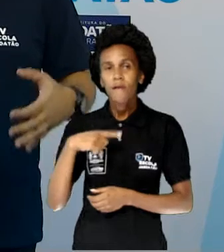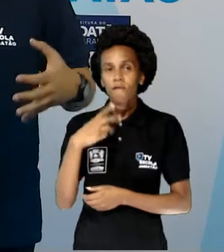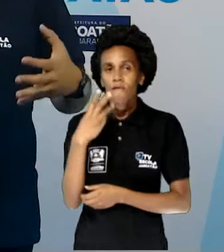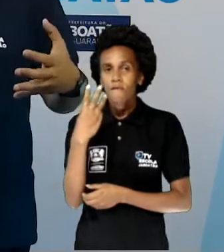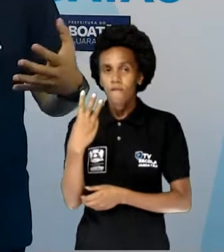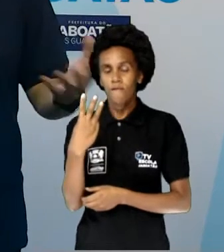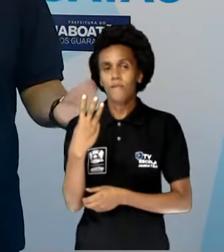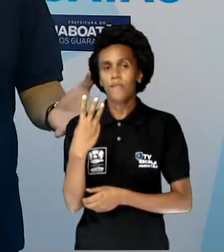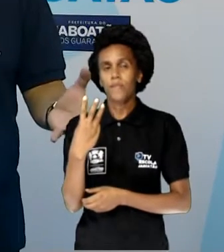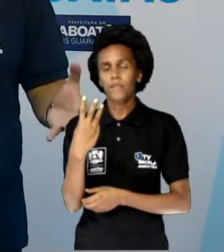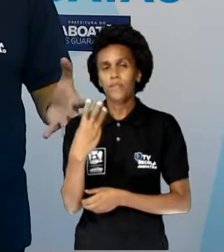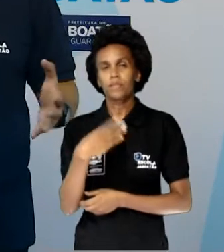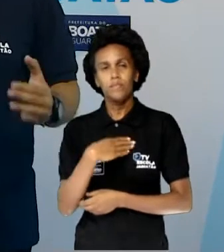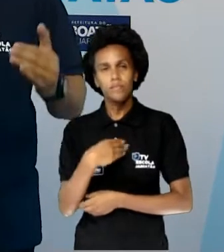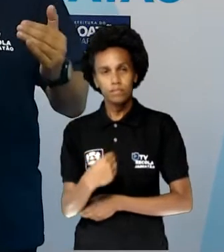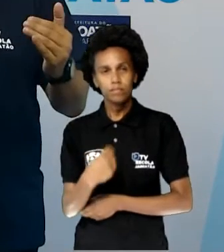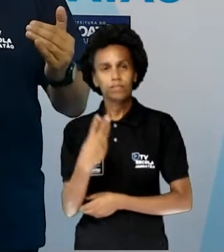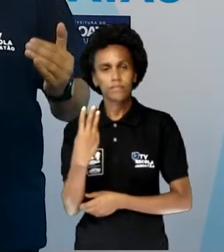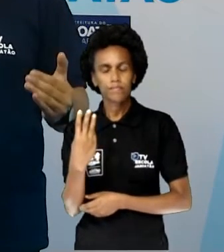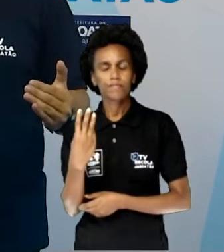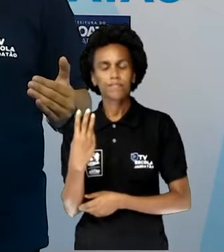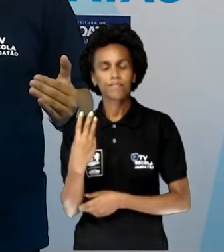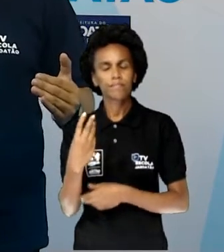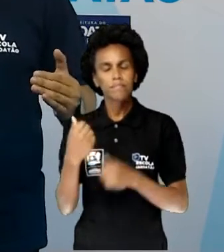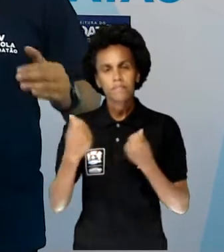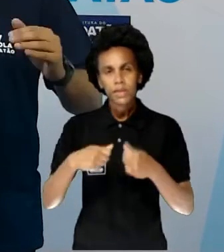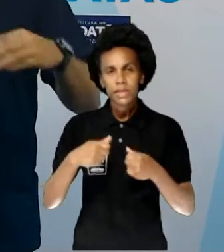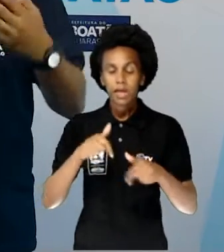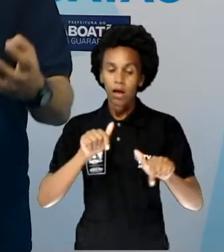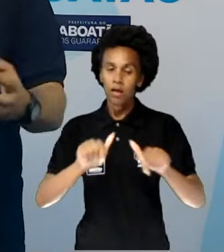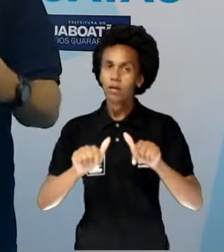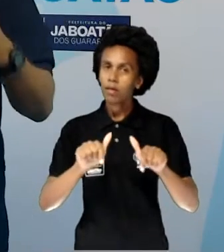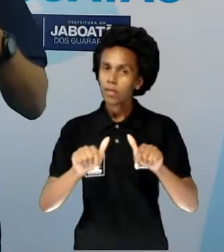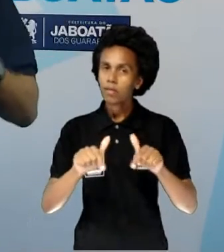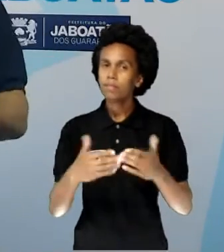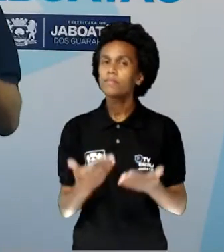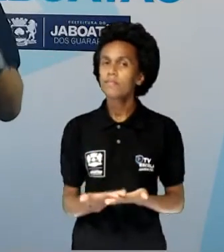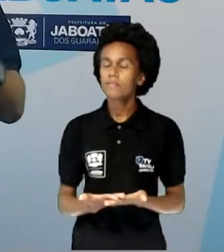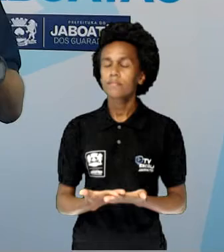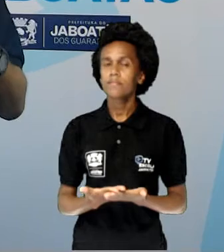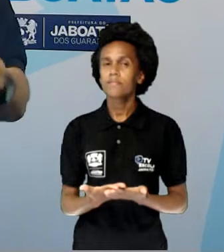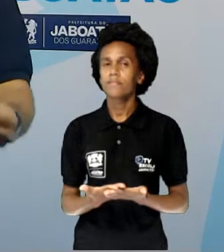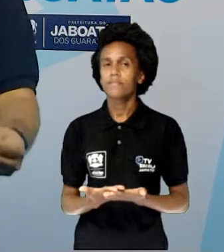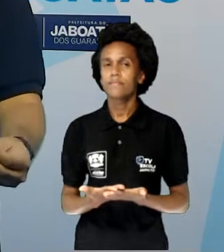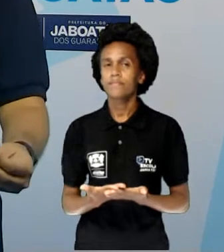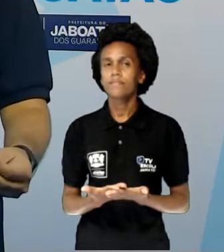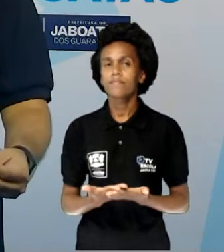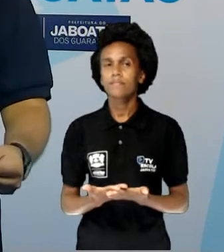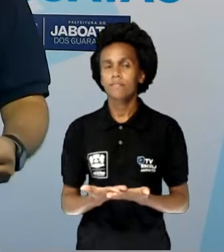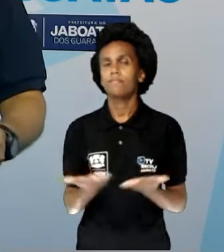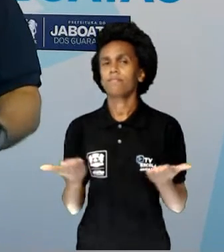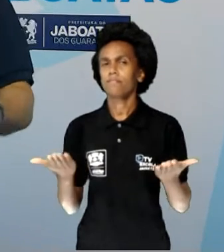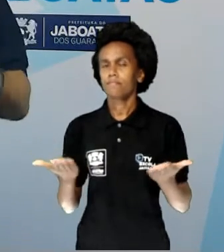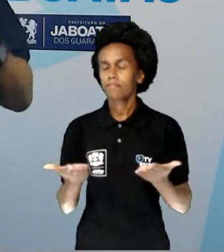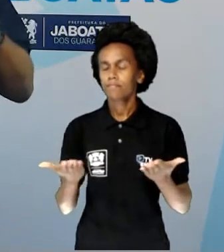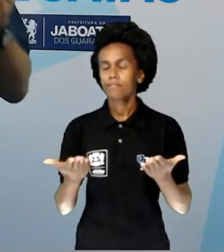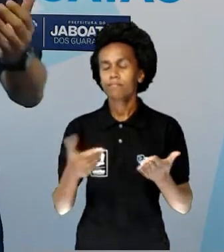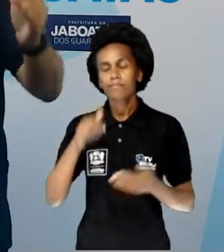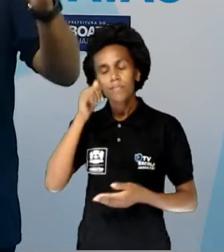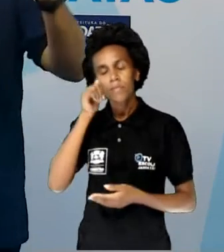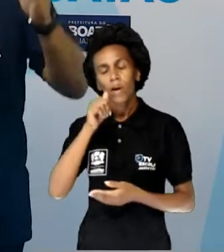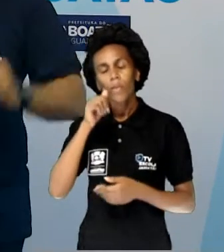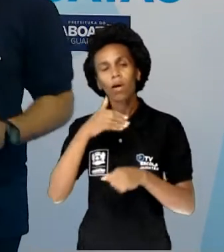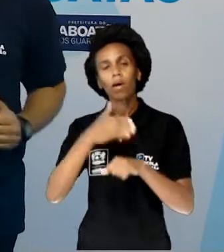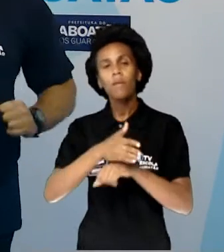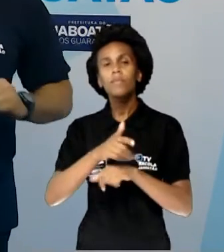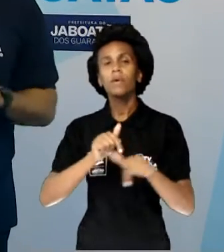mas ela precisava trabalhar, então já foi bem menor. Então a tendência é que a mulher no mercado de trabalho, isso contribua